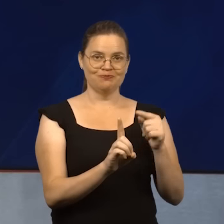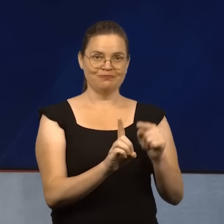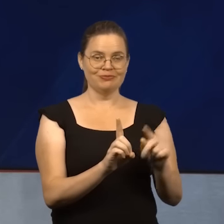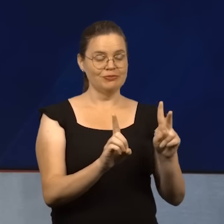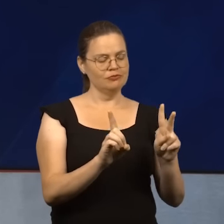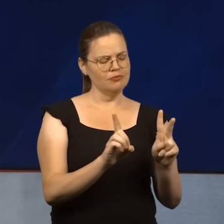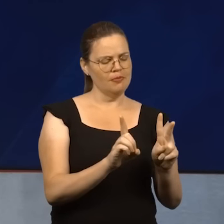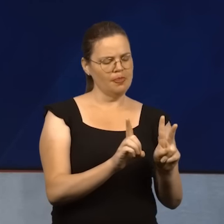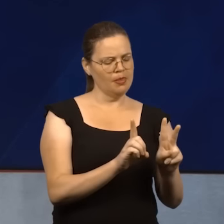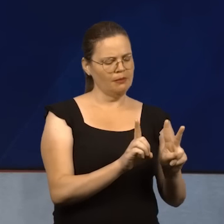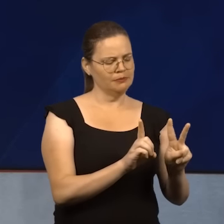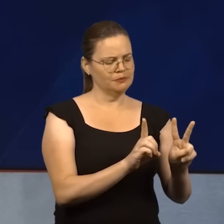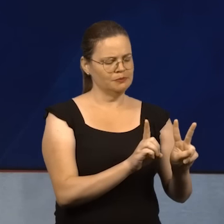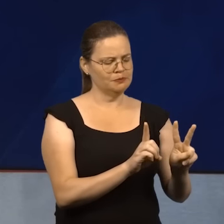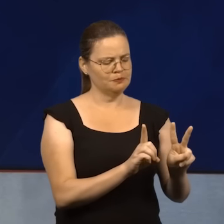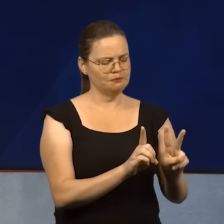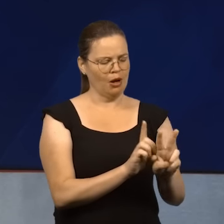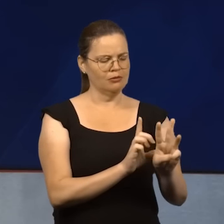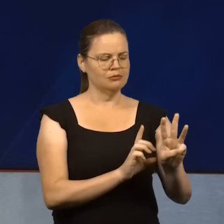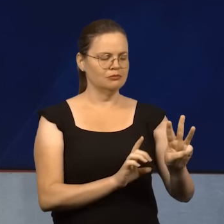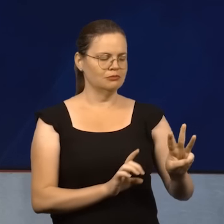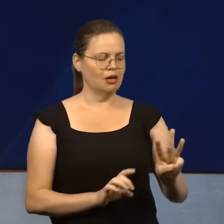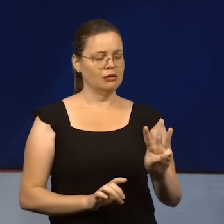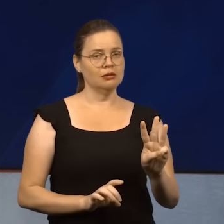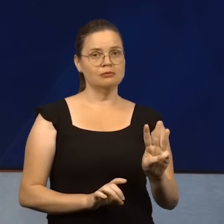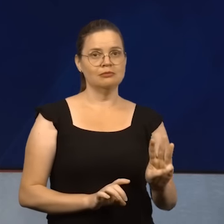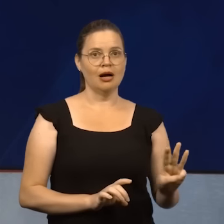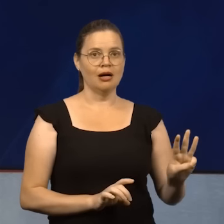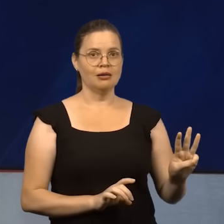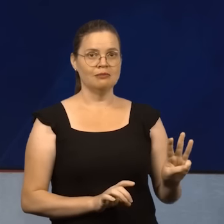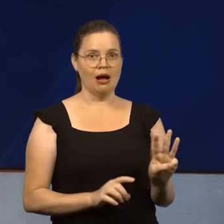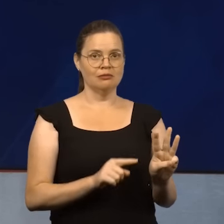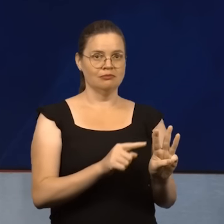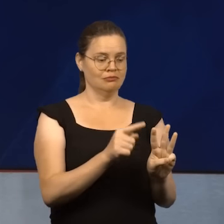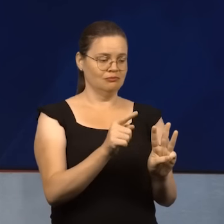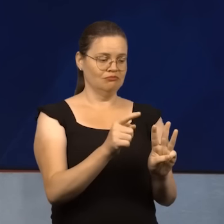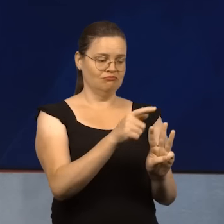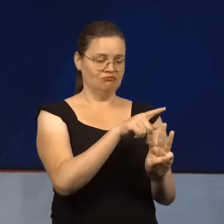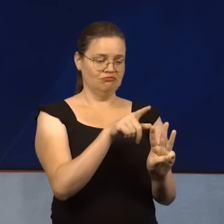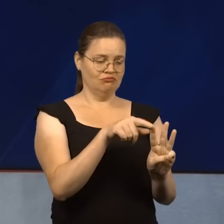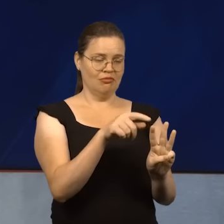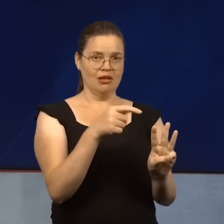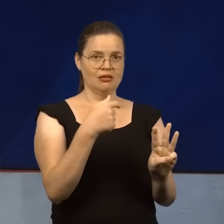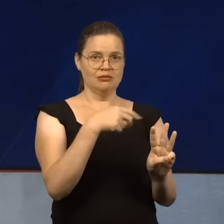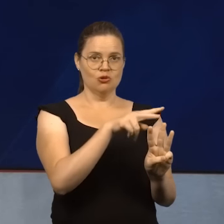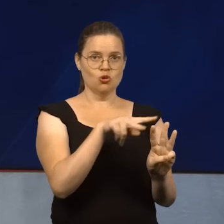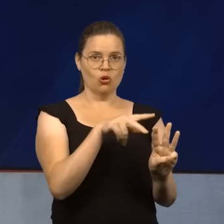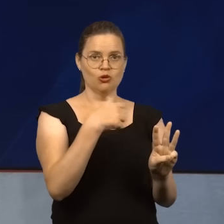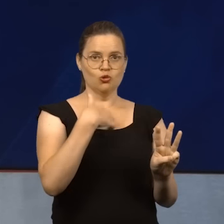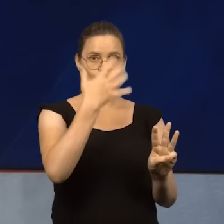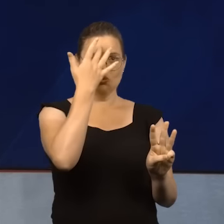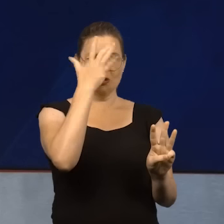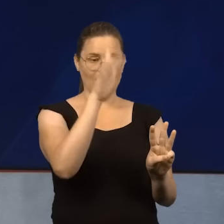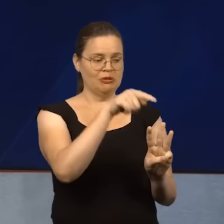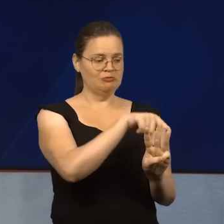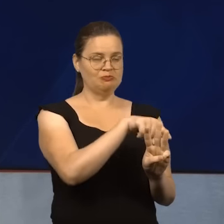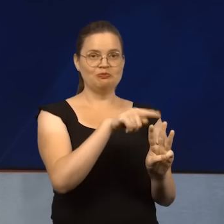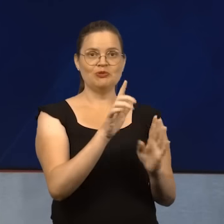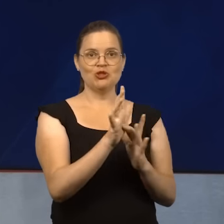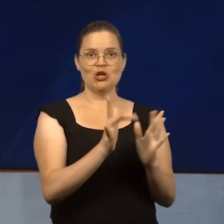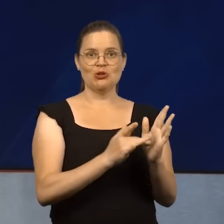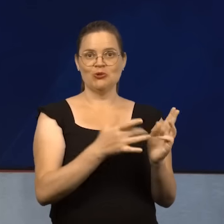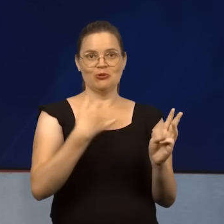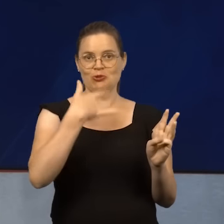com eles. Eles não sabiam que era Jesus, mas Jesus começou a andar com eles, conversar com esses